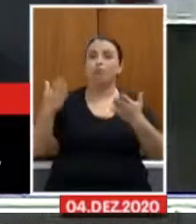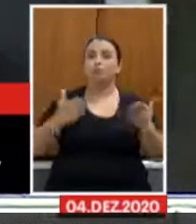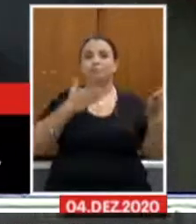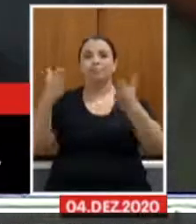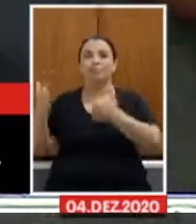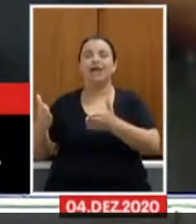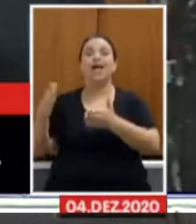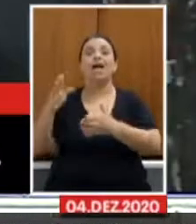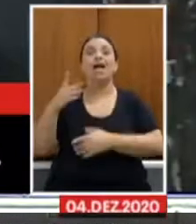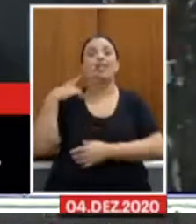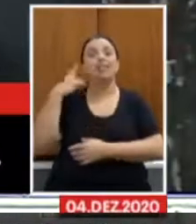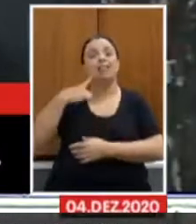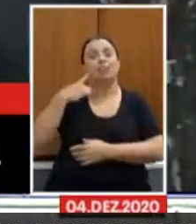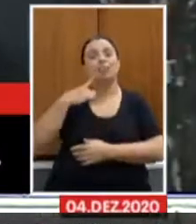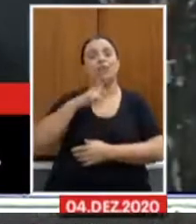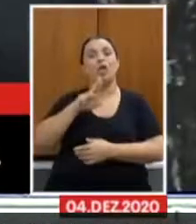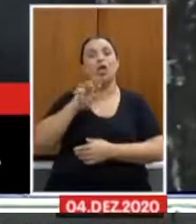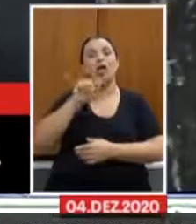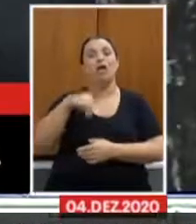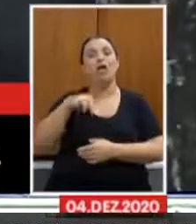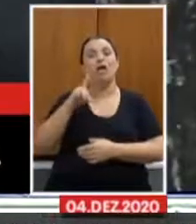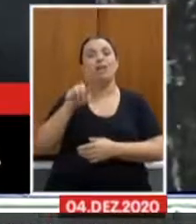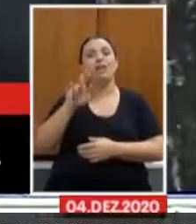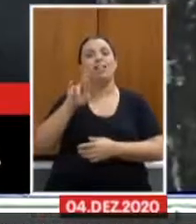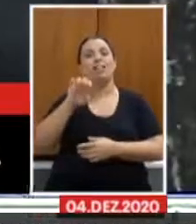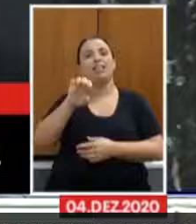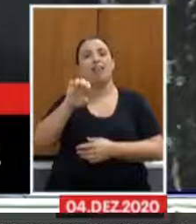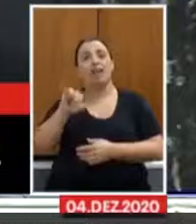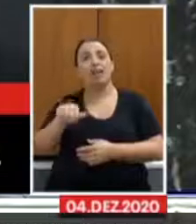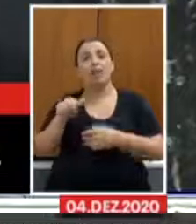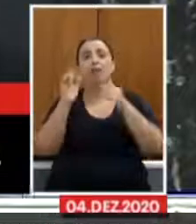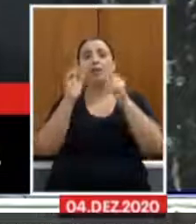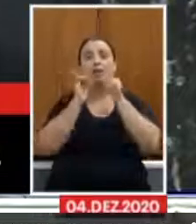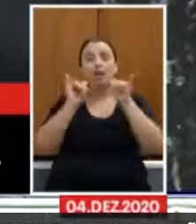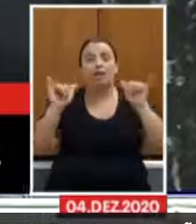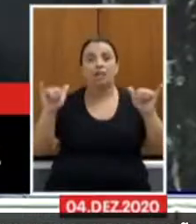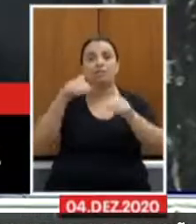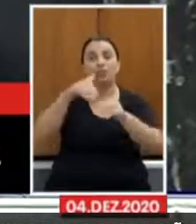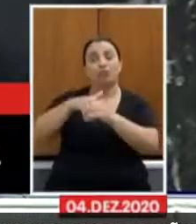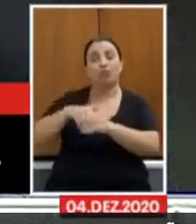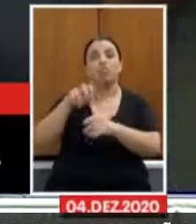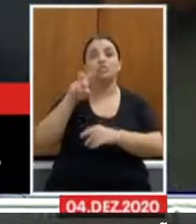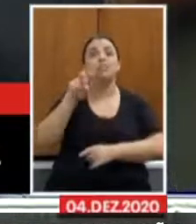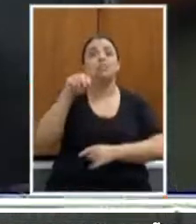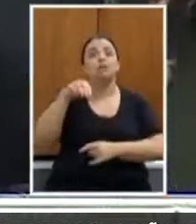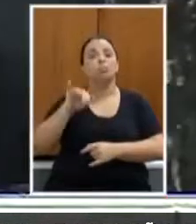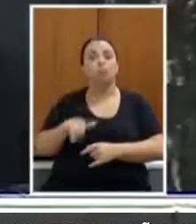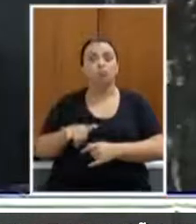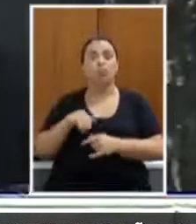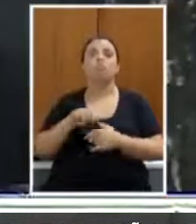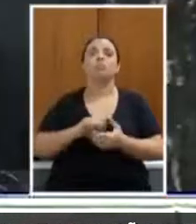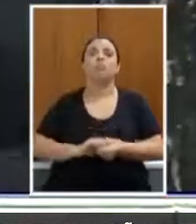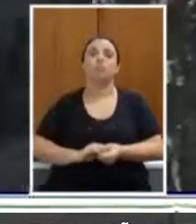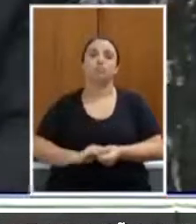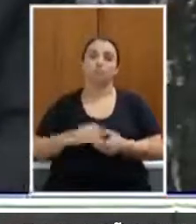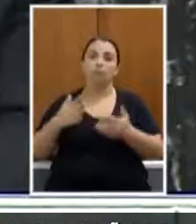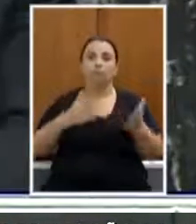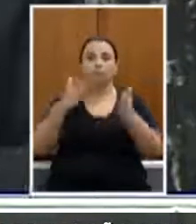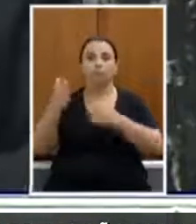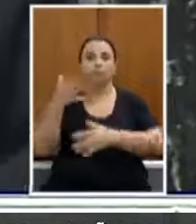deputada Andréia de Jesus para a declaração de voto pelo prazo de 5 minutos. Com a palavra, a deputada Andréia de